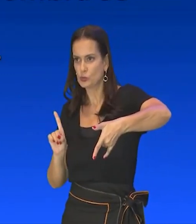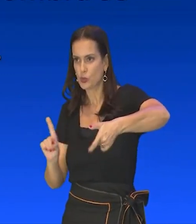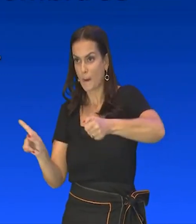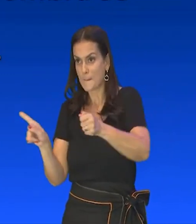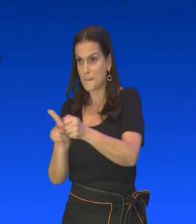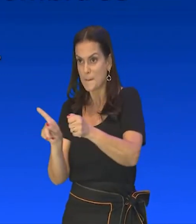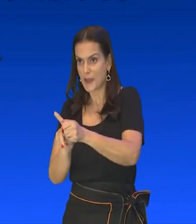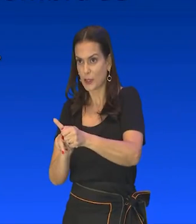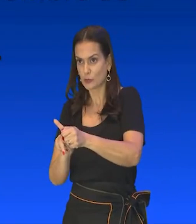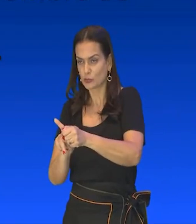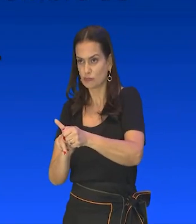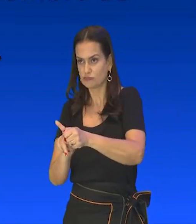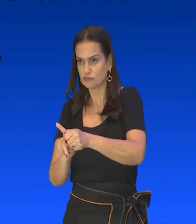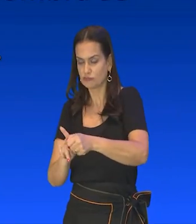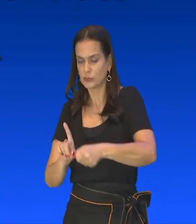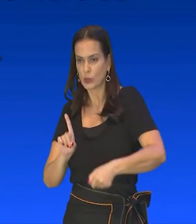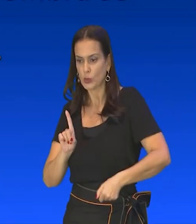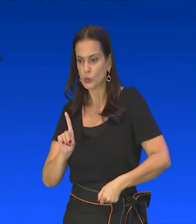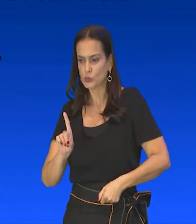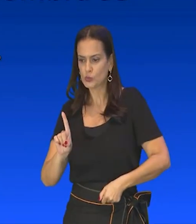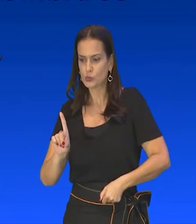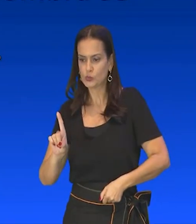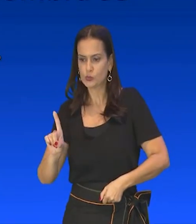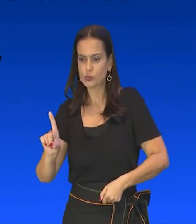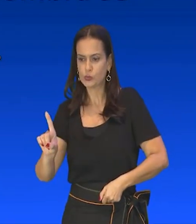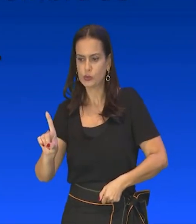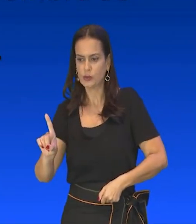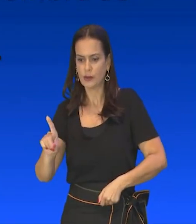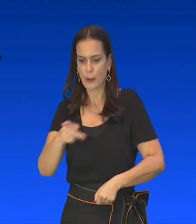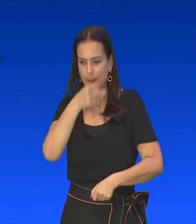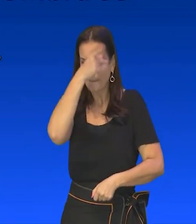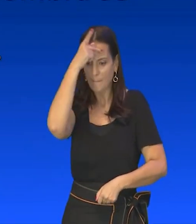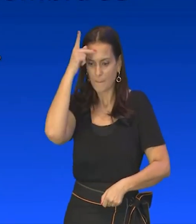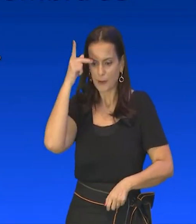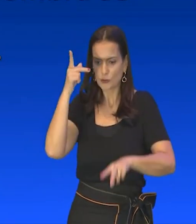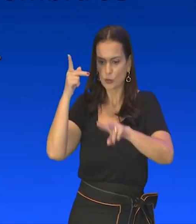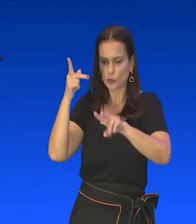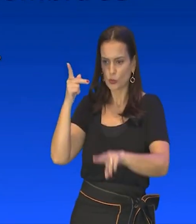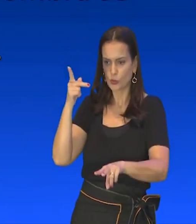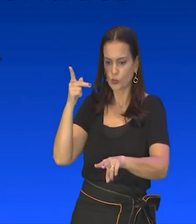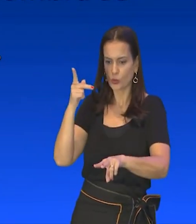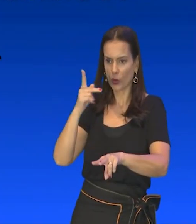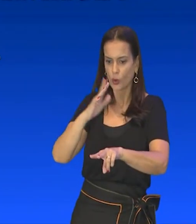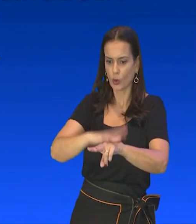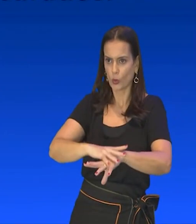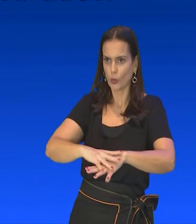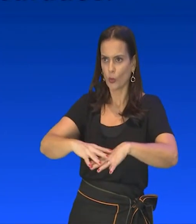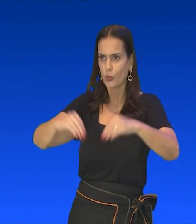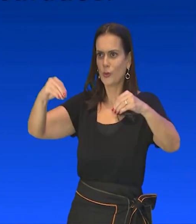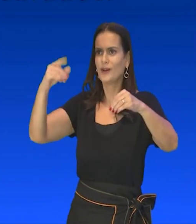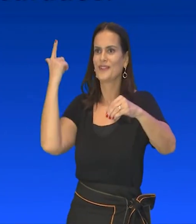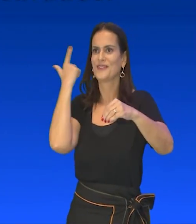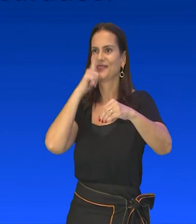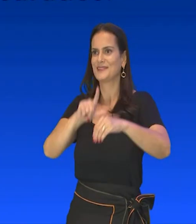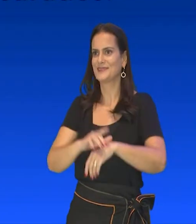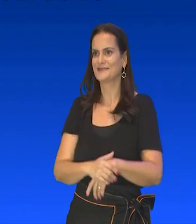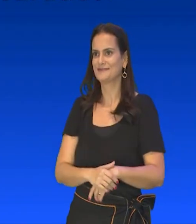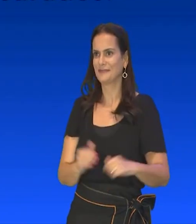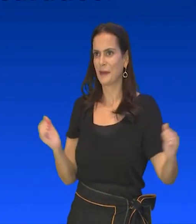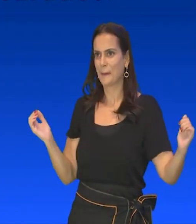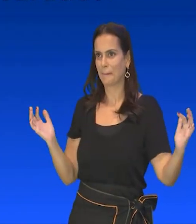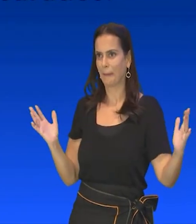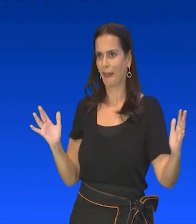Pedro, ao menos a sua sombra se projetasse em algum deles. Afluía muita gente das cidades vizinhas